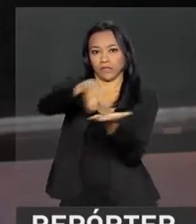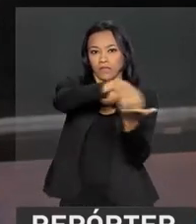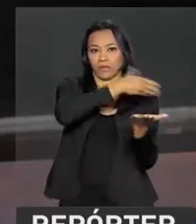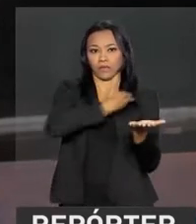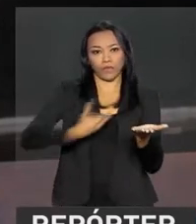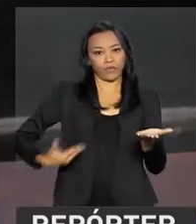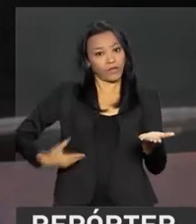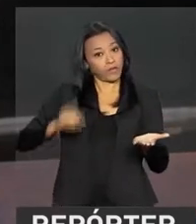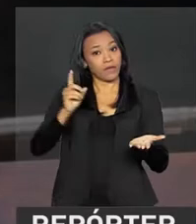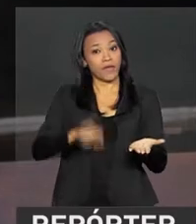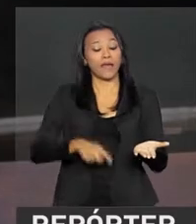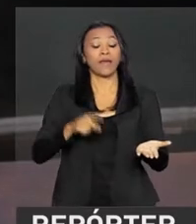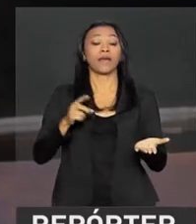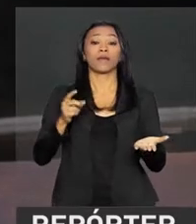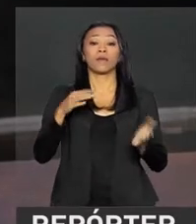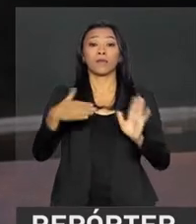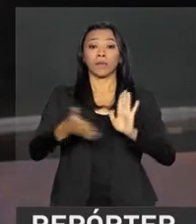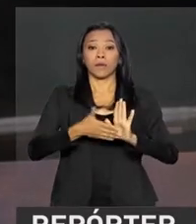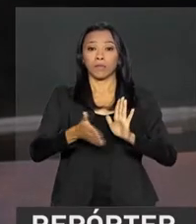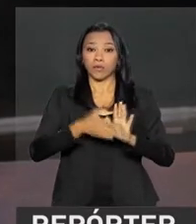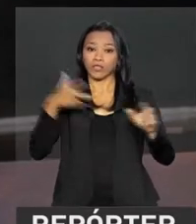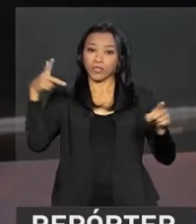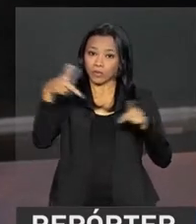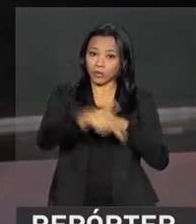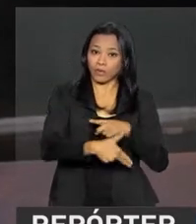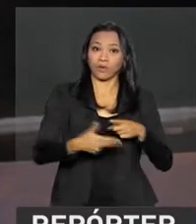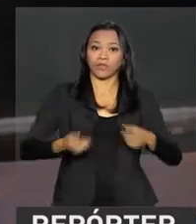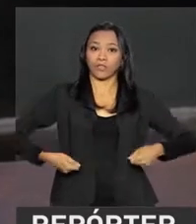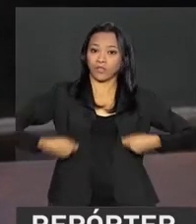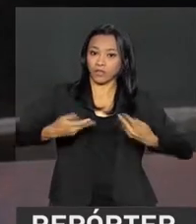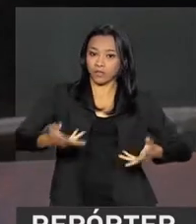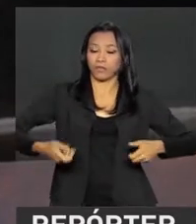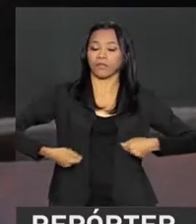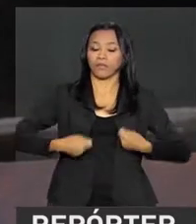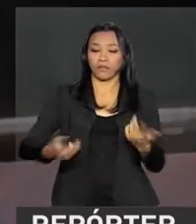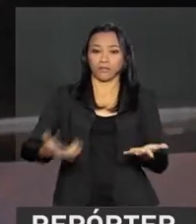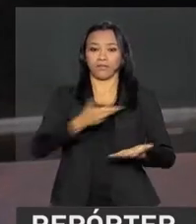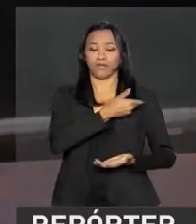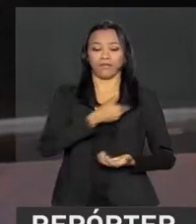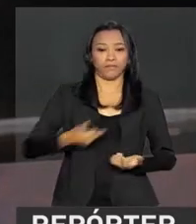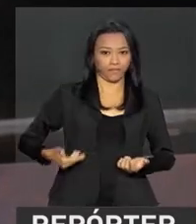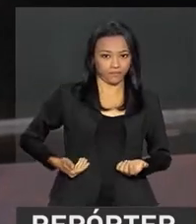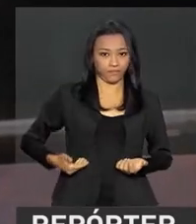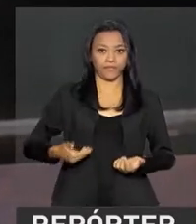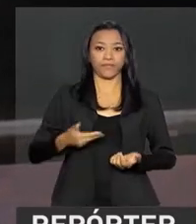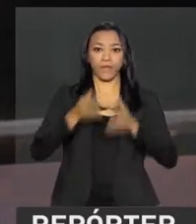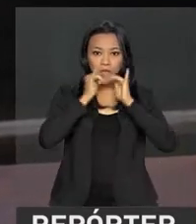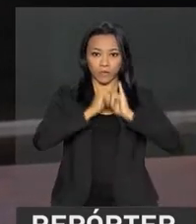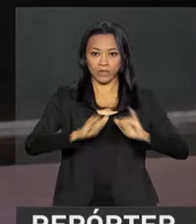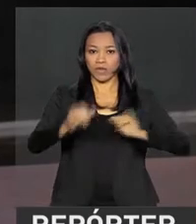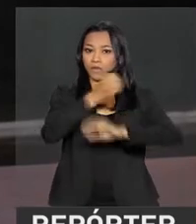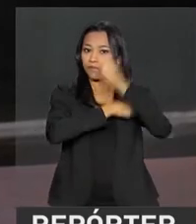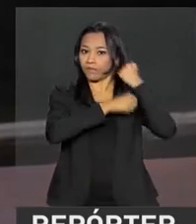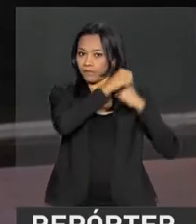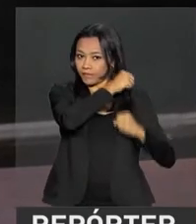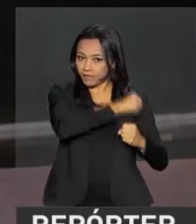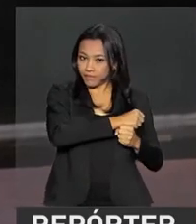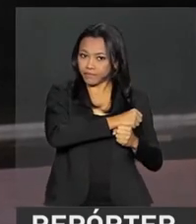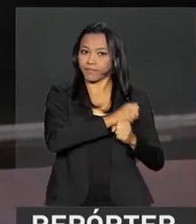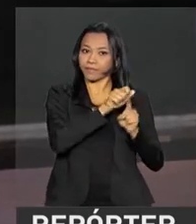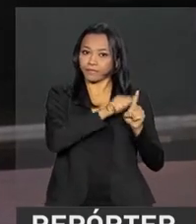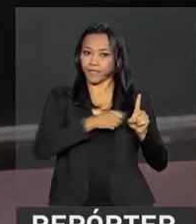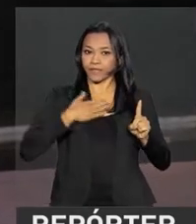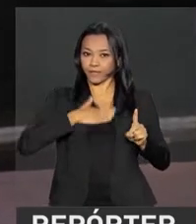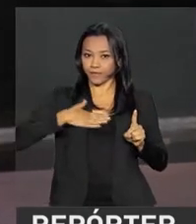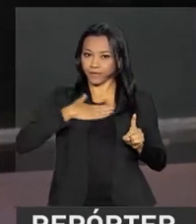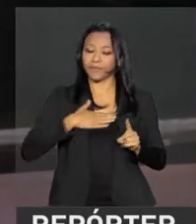corte de gastos anunciado pelo governo no mês de agosto do ano passado e uma outra notícia carol